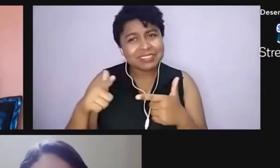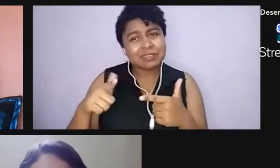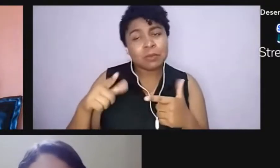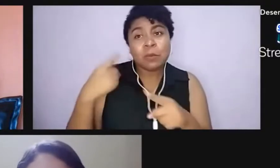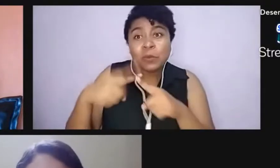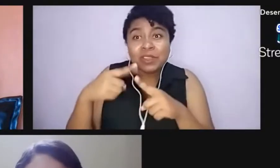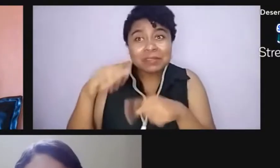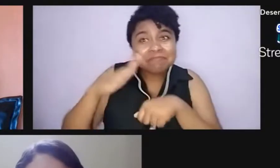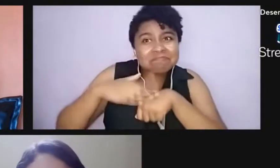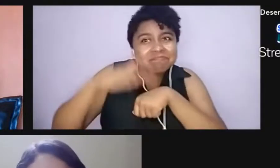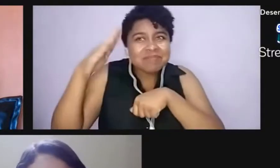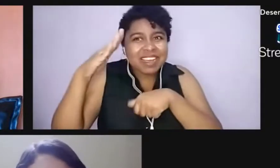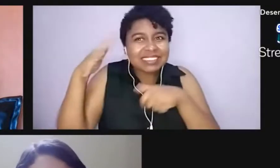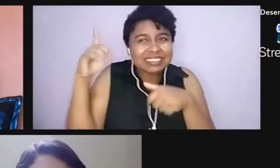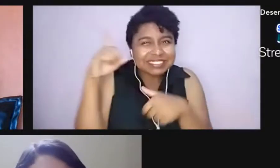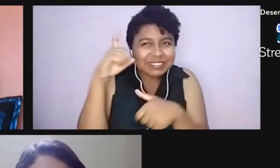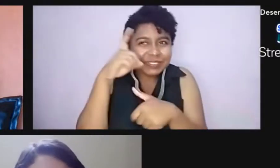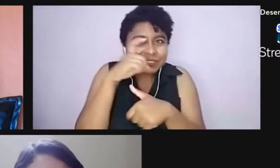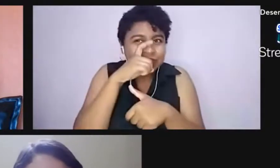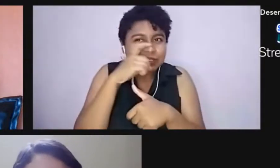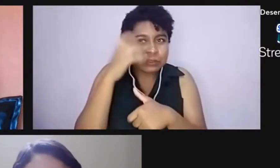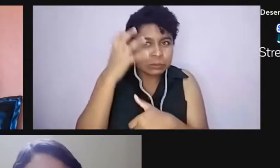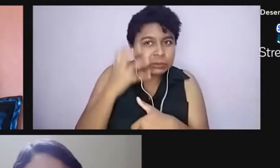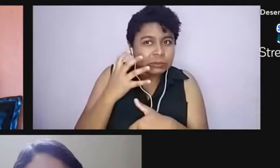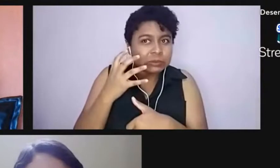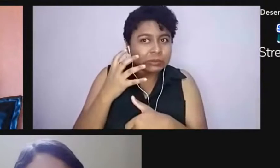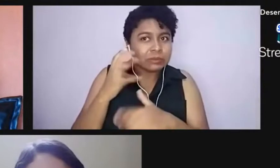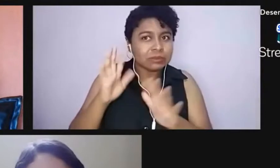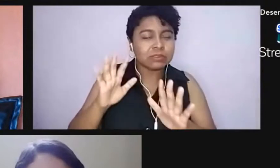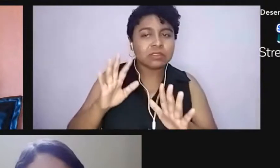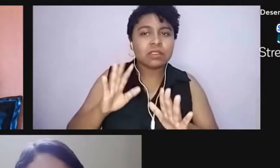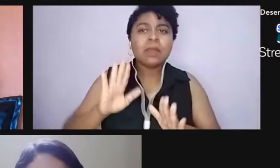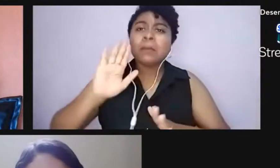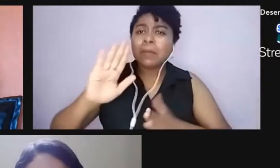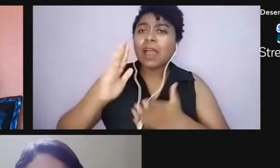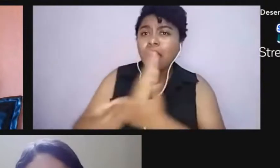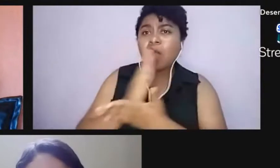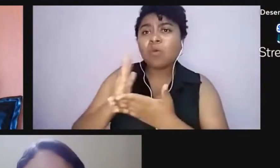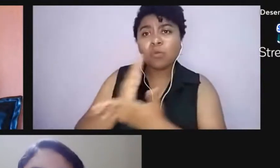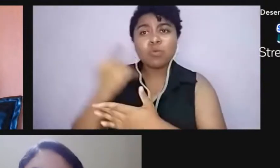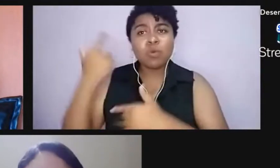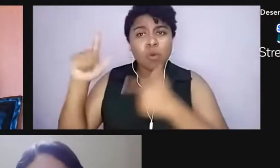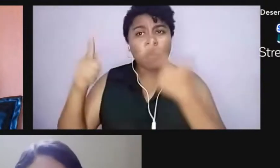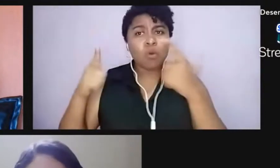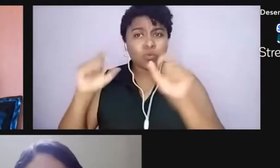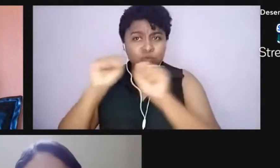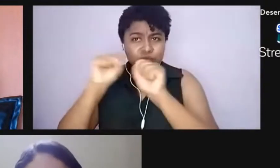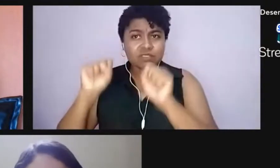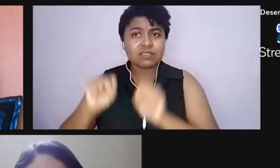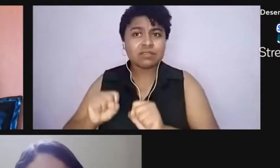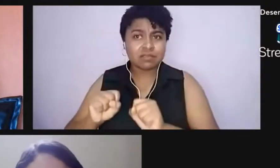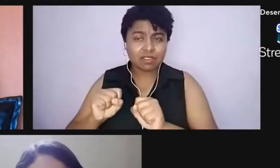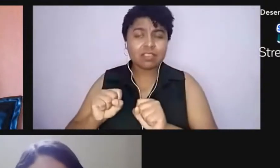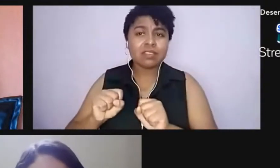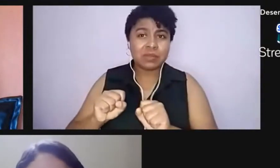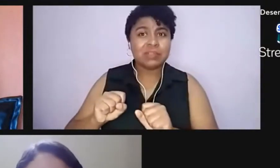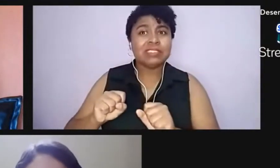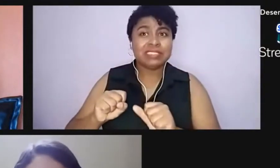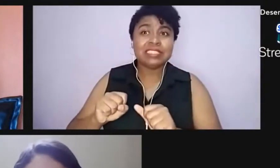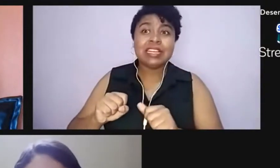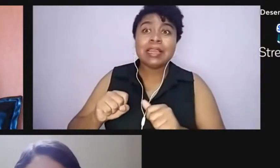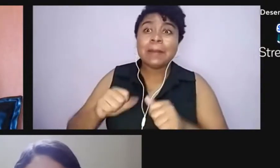tem alguns sistemas que não são tão conhecidos, então precisaria dessa